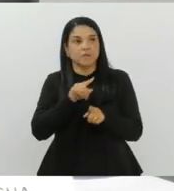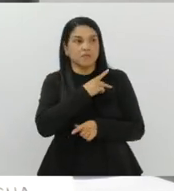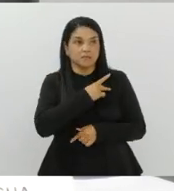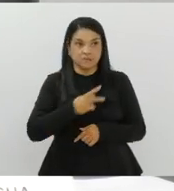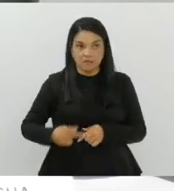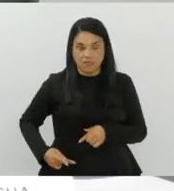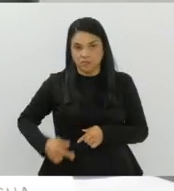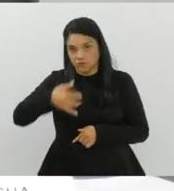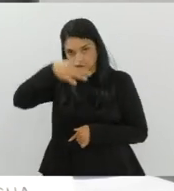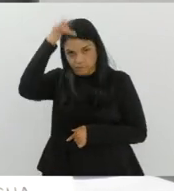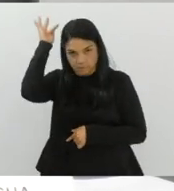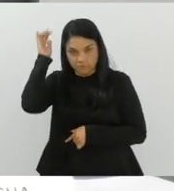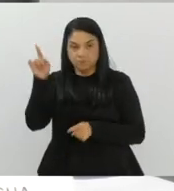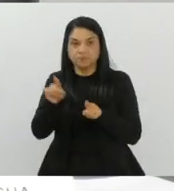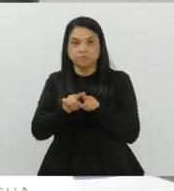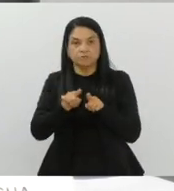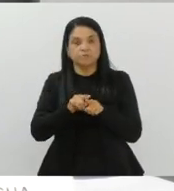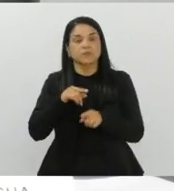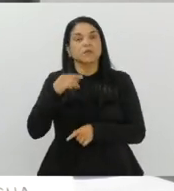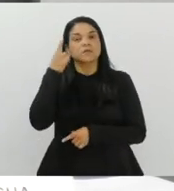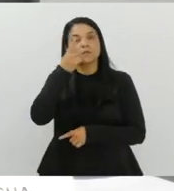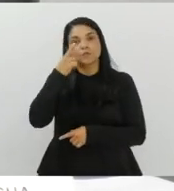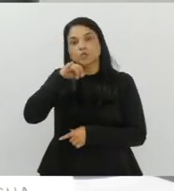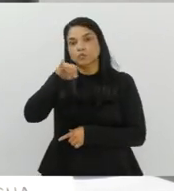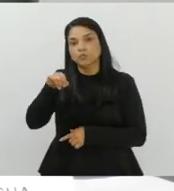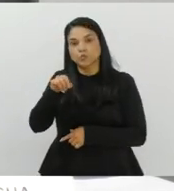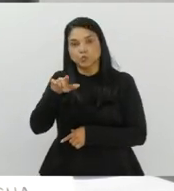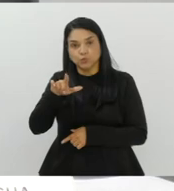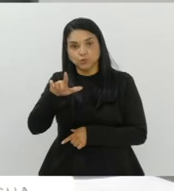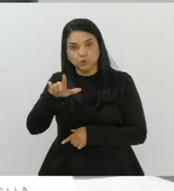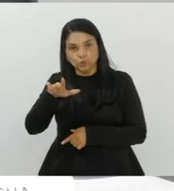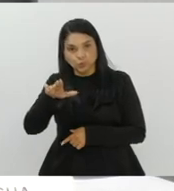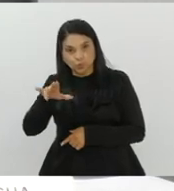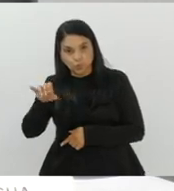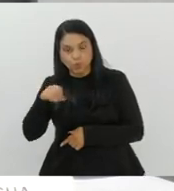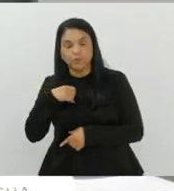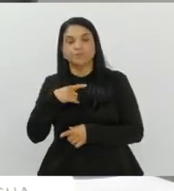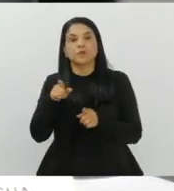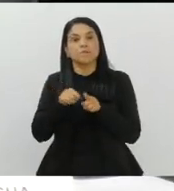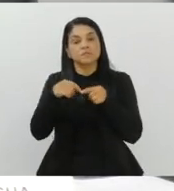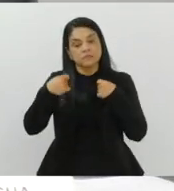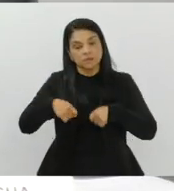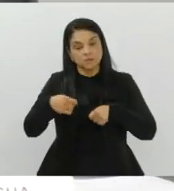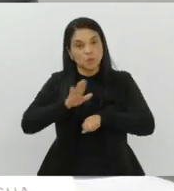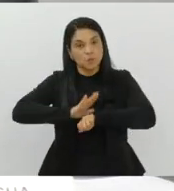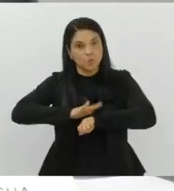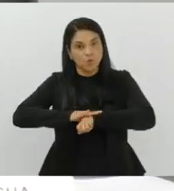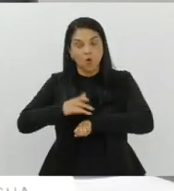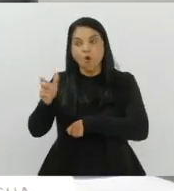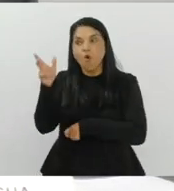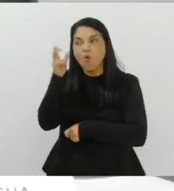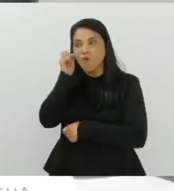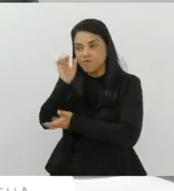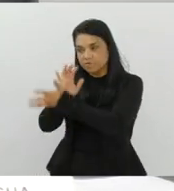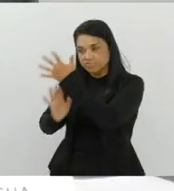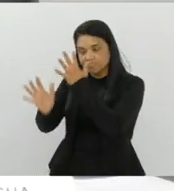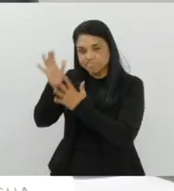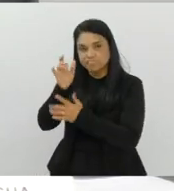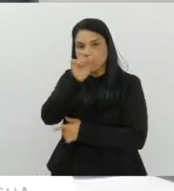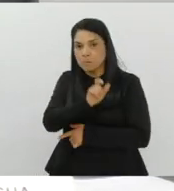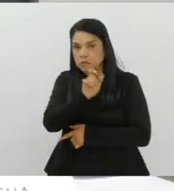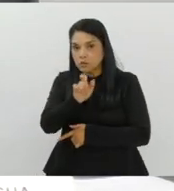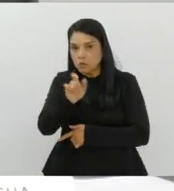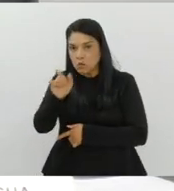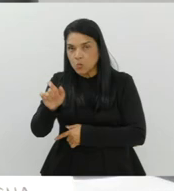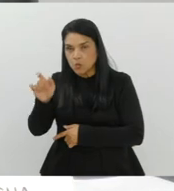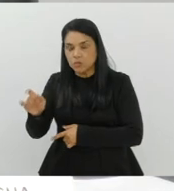nós precisávamos, nesse momento, ouvir as pessoas que aqui estão, que trouxeram suas